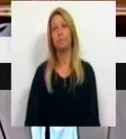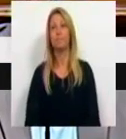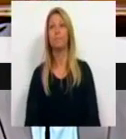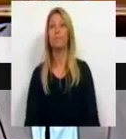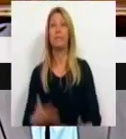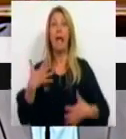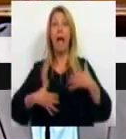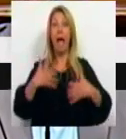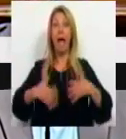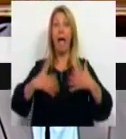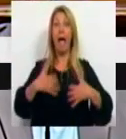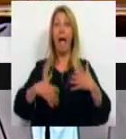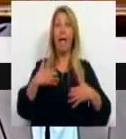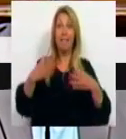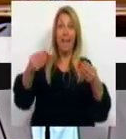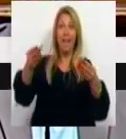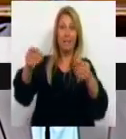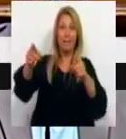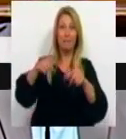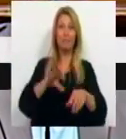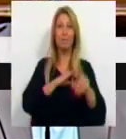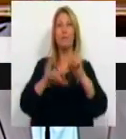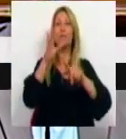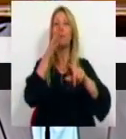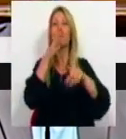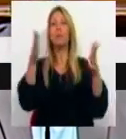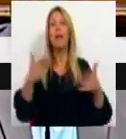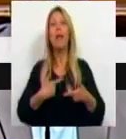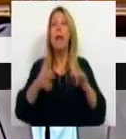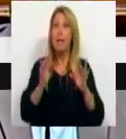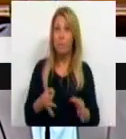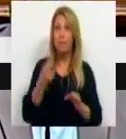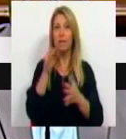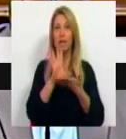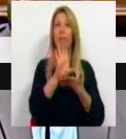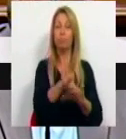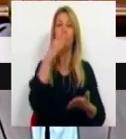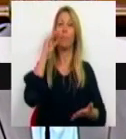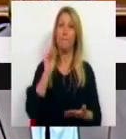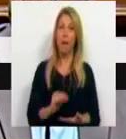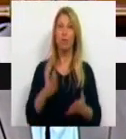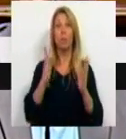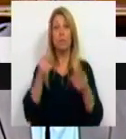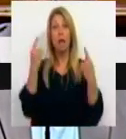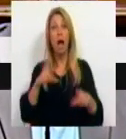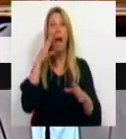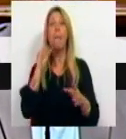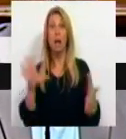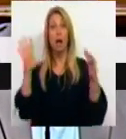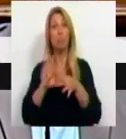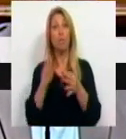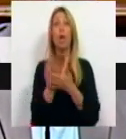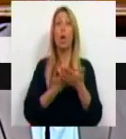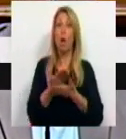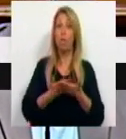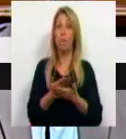Tanto incómodo, senhores deputados, tanto incómodo. É preciso recapitalizar os bancos, é preciso ter uma banca que sirva à economia